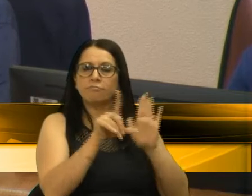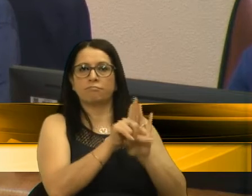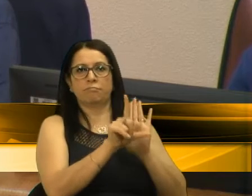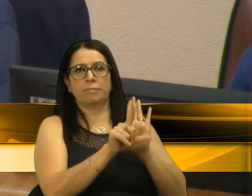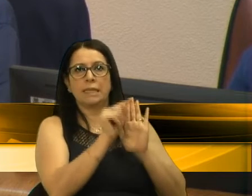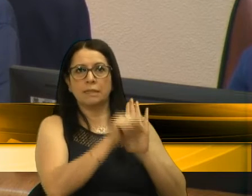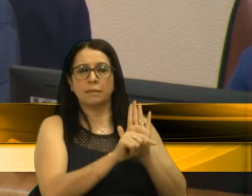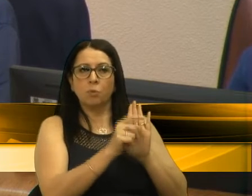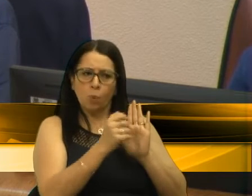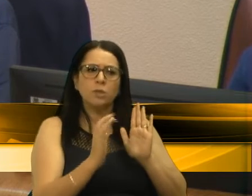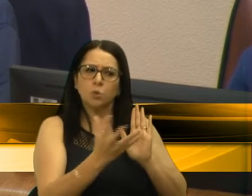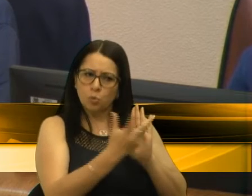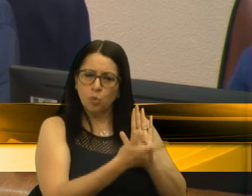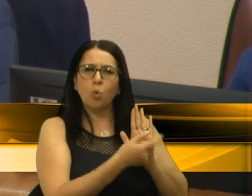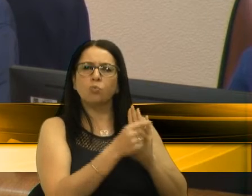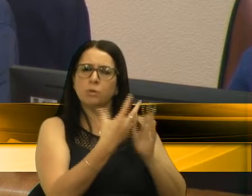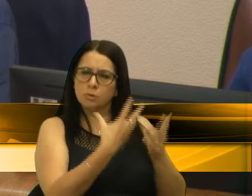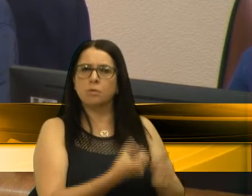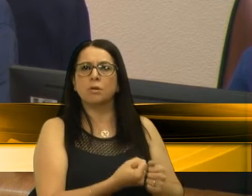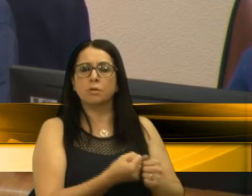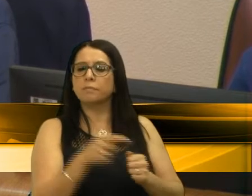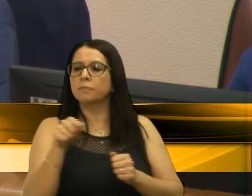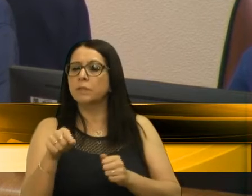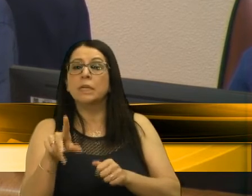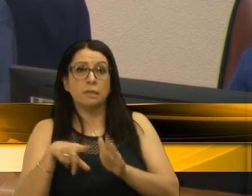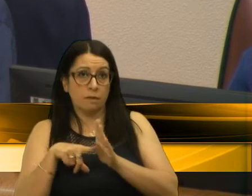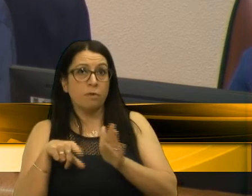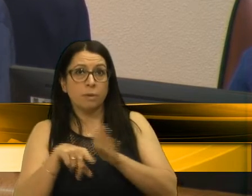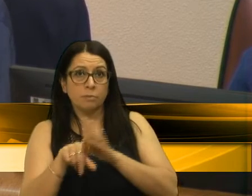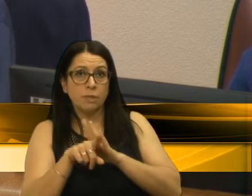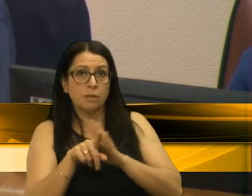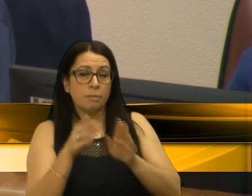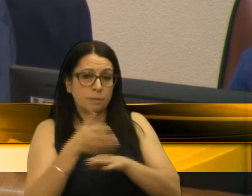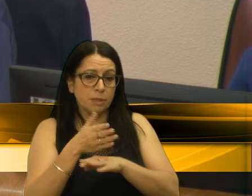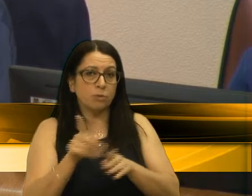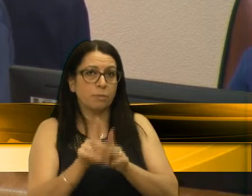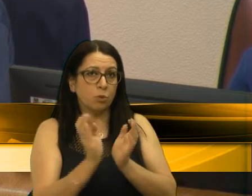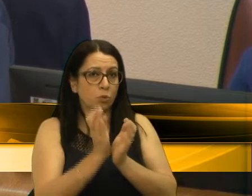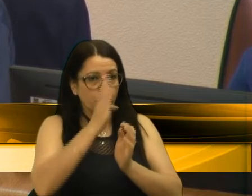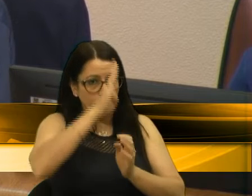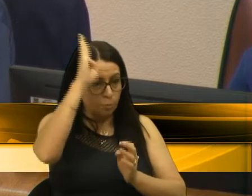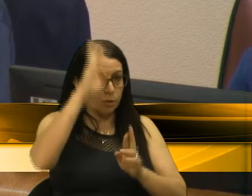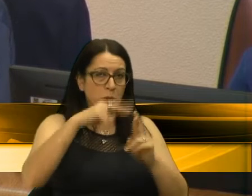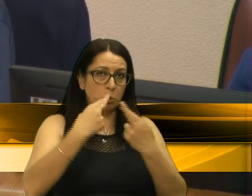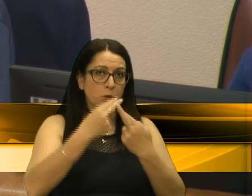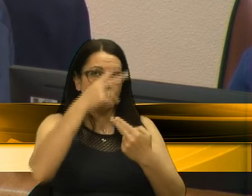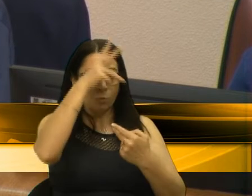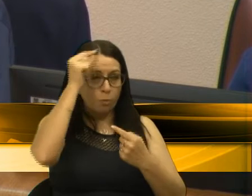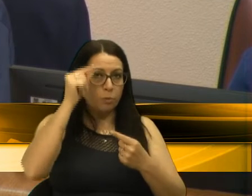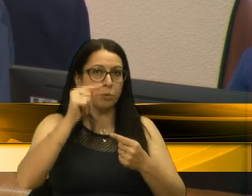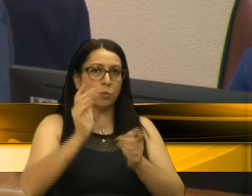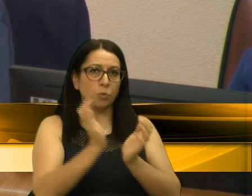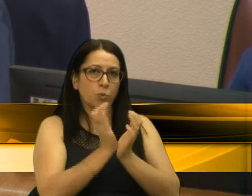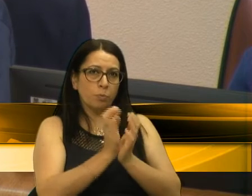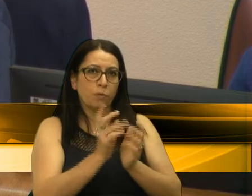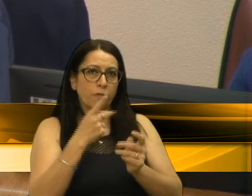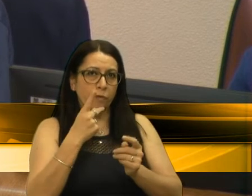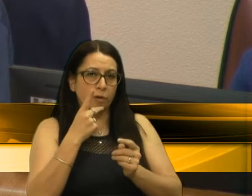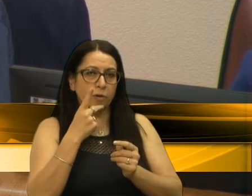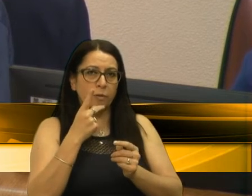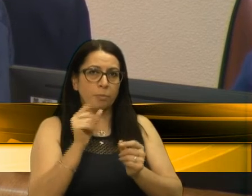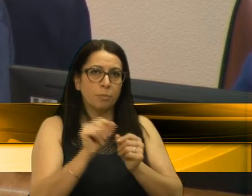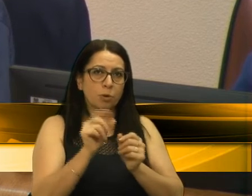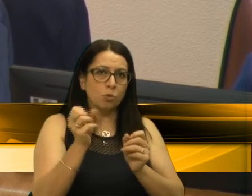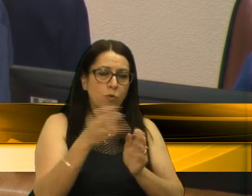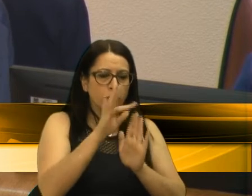mas na sua grande maioria todas acatadas. Doutora Cássia Kuhn, houve a participação também do Corpo de Bombeiros na reunião pública. O Corpo de Bombeiros também se manifestou para a construção do novo texto